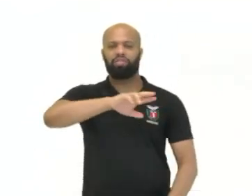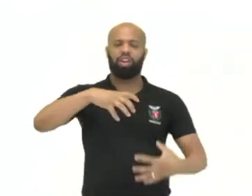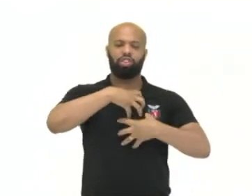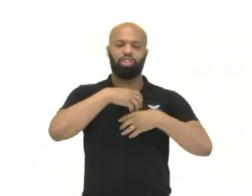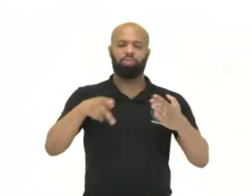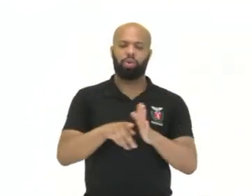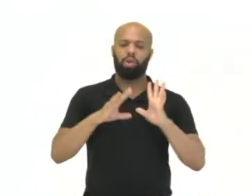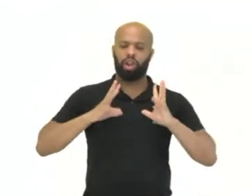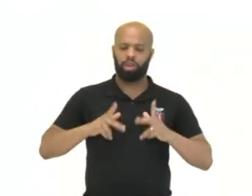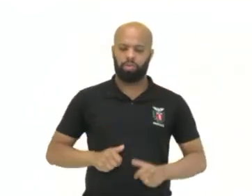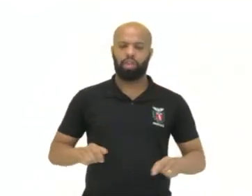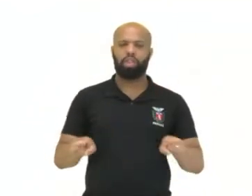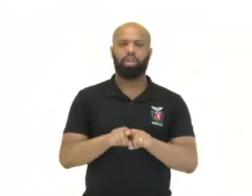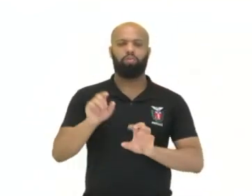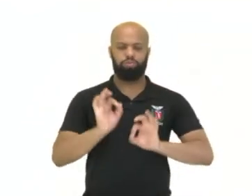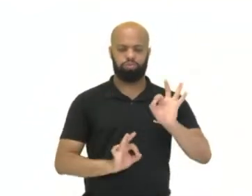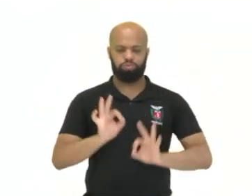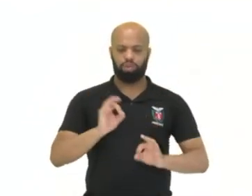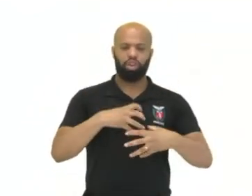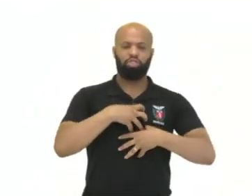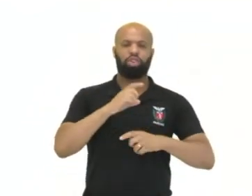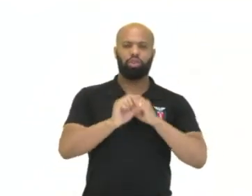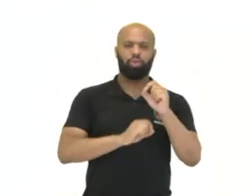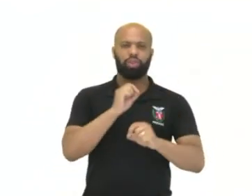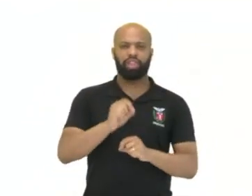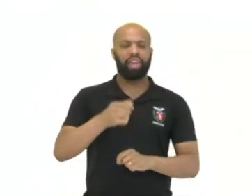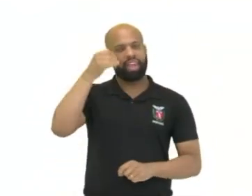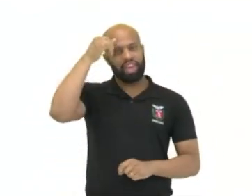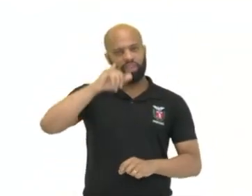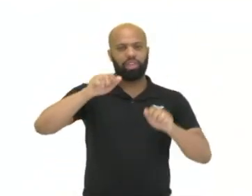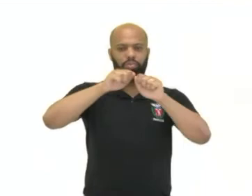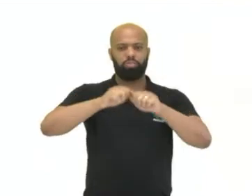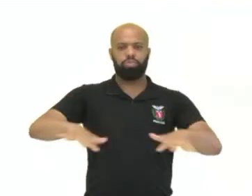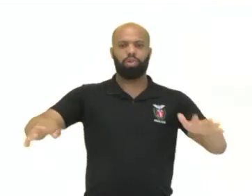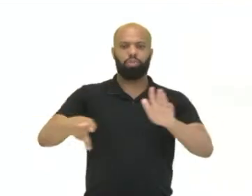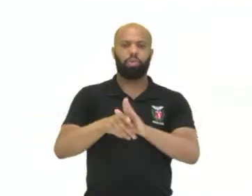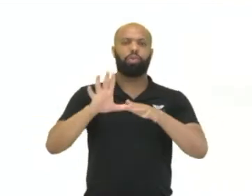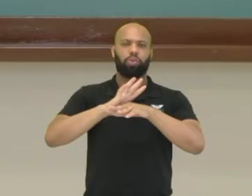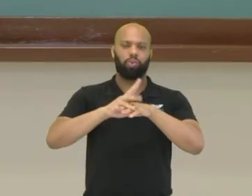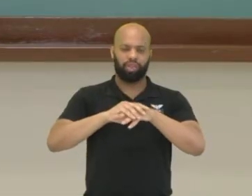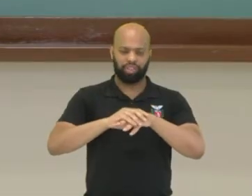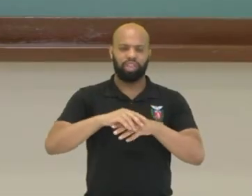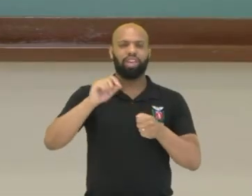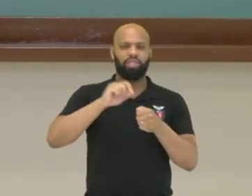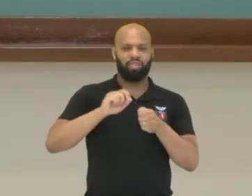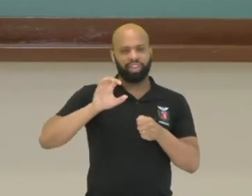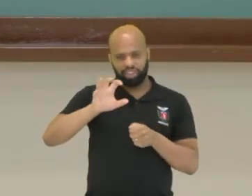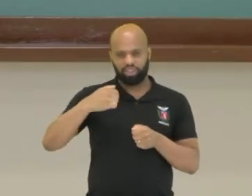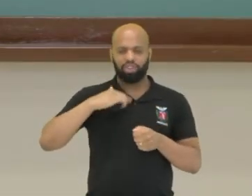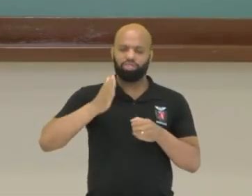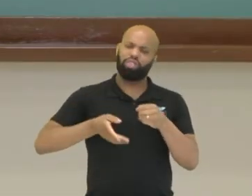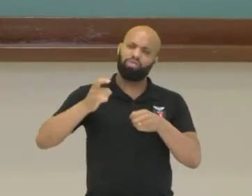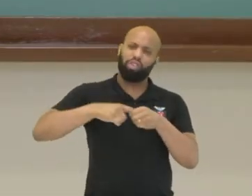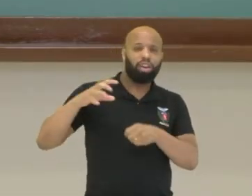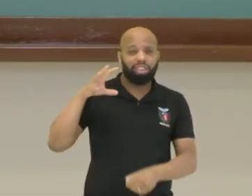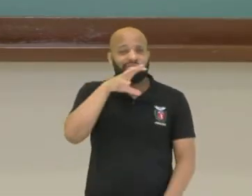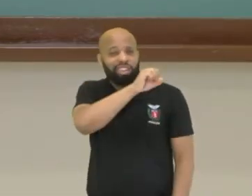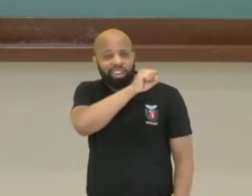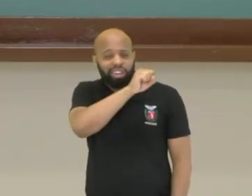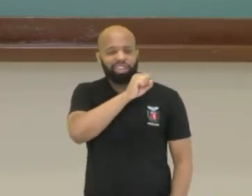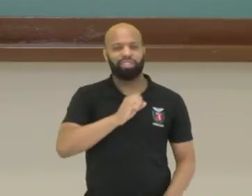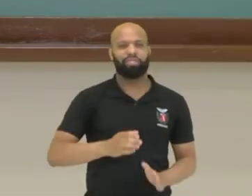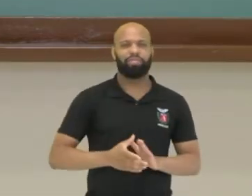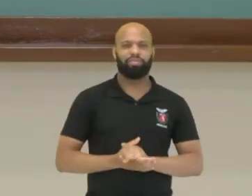de limpeza e organização para conter a disseminação de doenças. Faz aí, é rapidinho e a